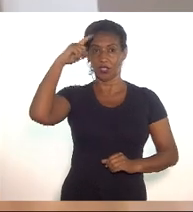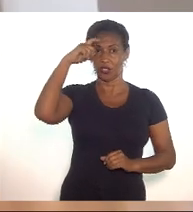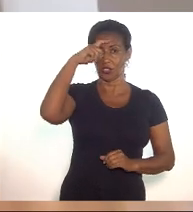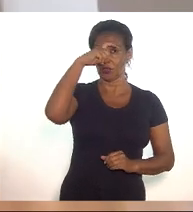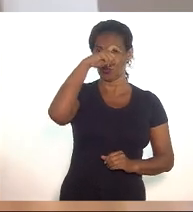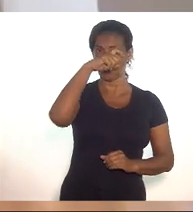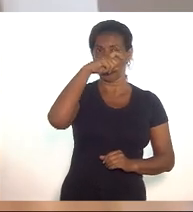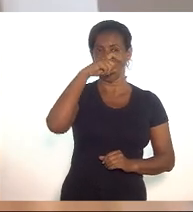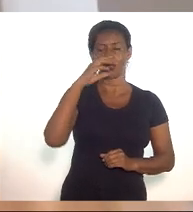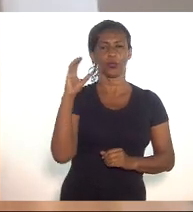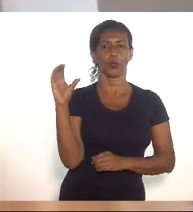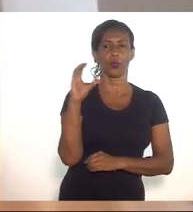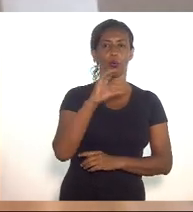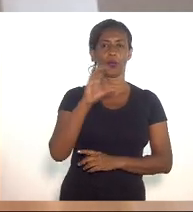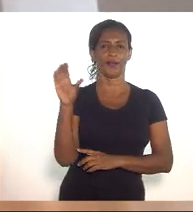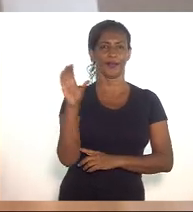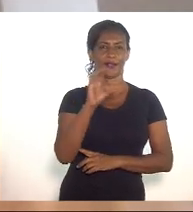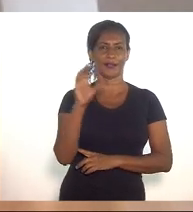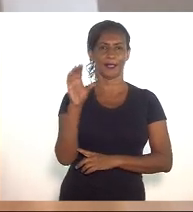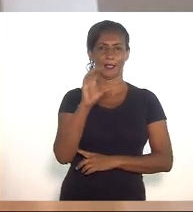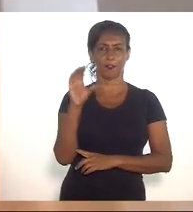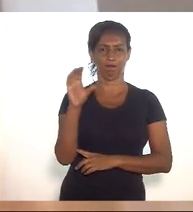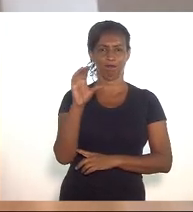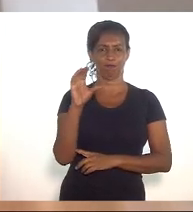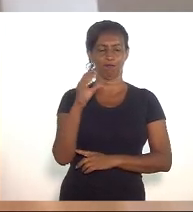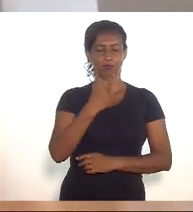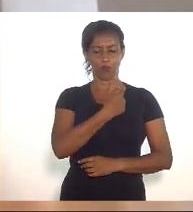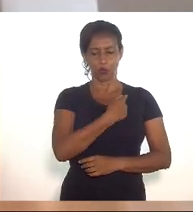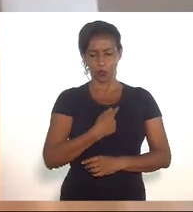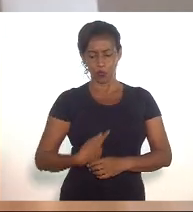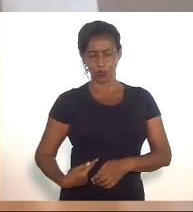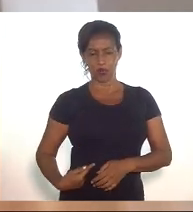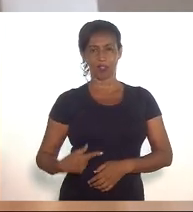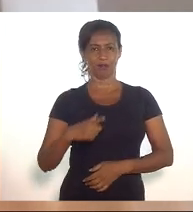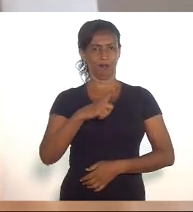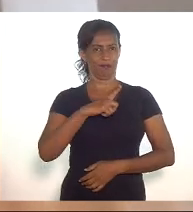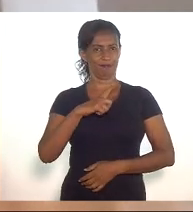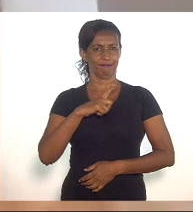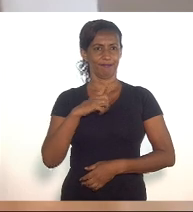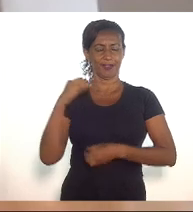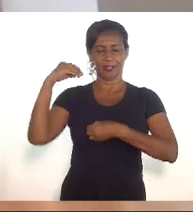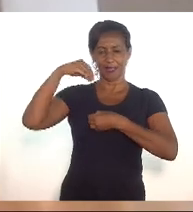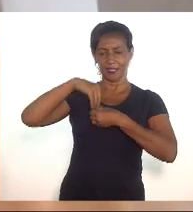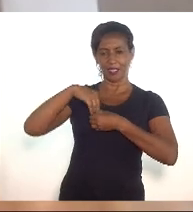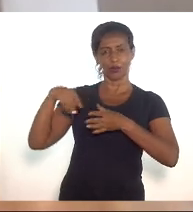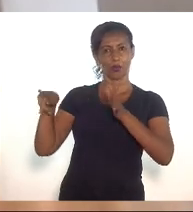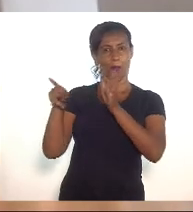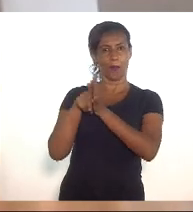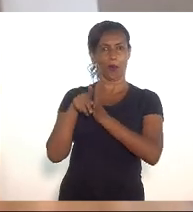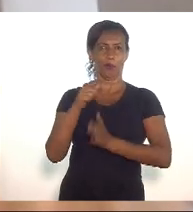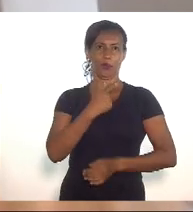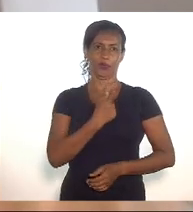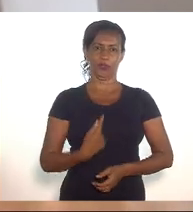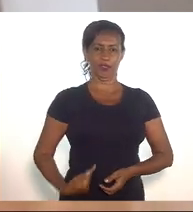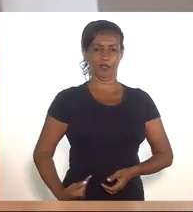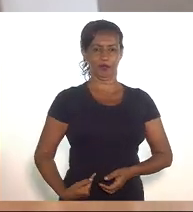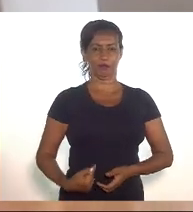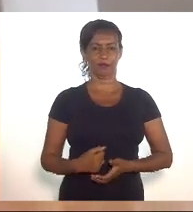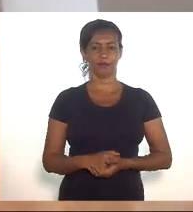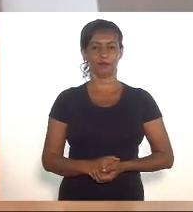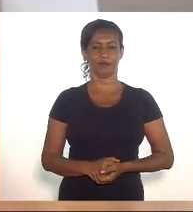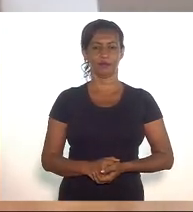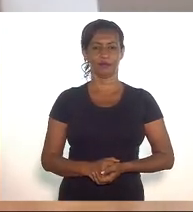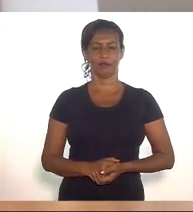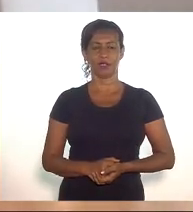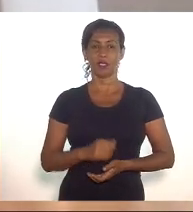de coordenação que o governo tem como um todo dentro do próprio governo.